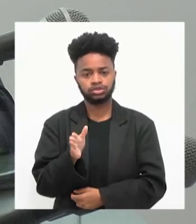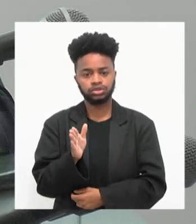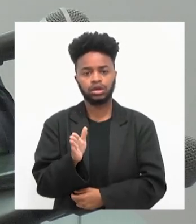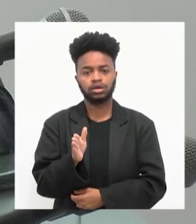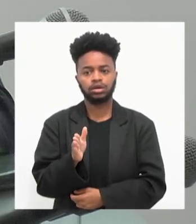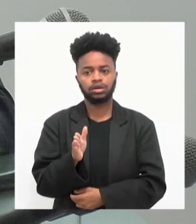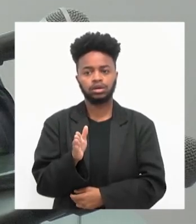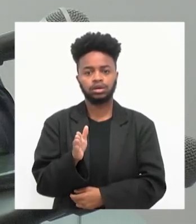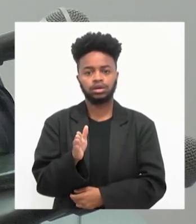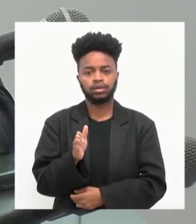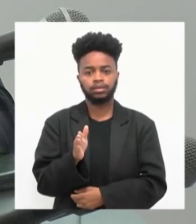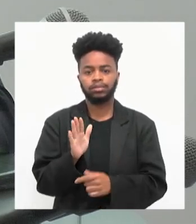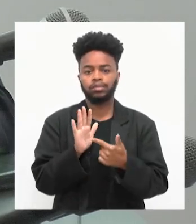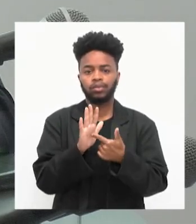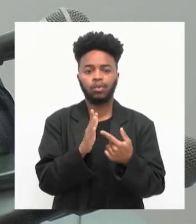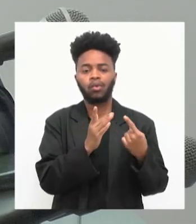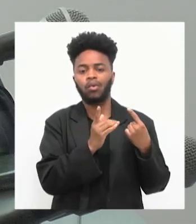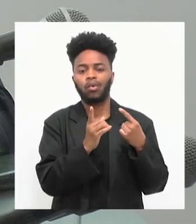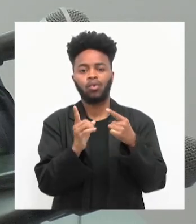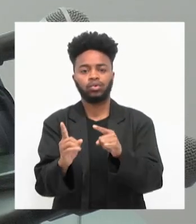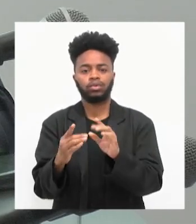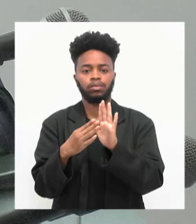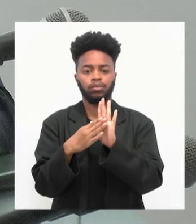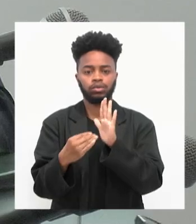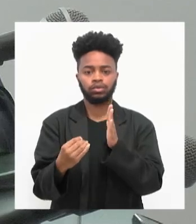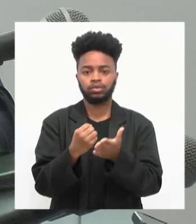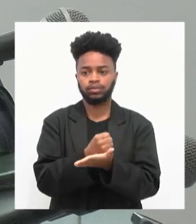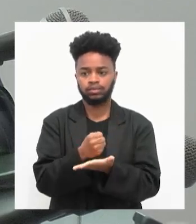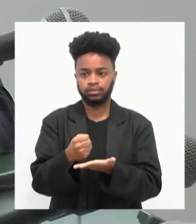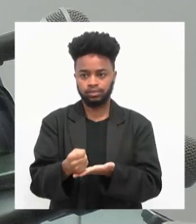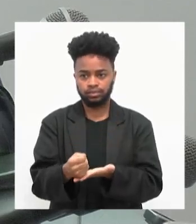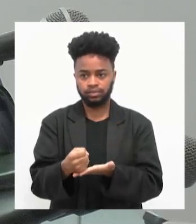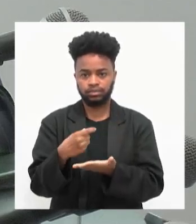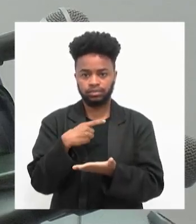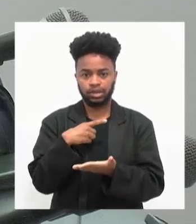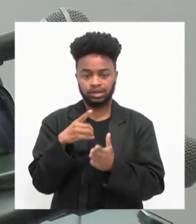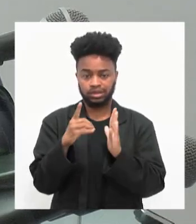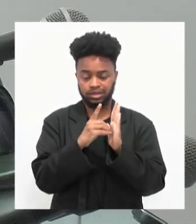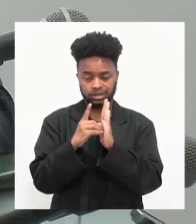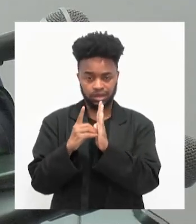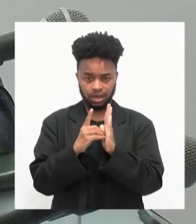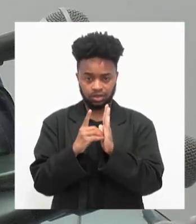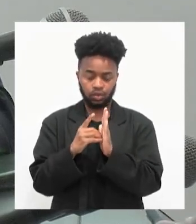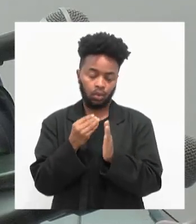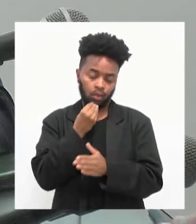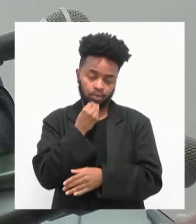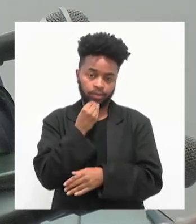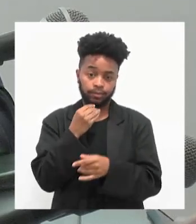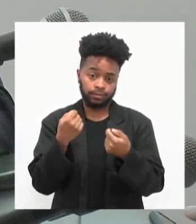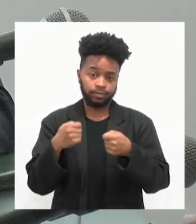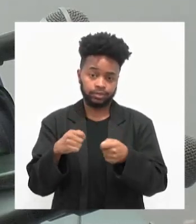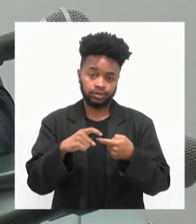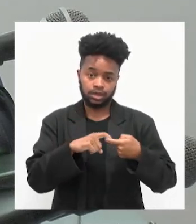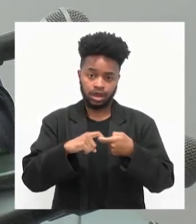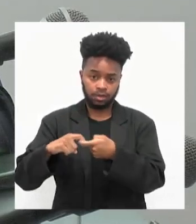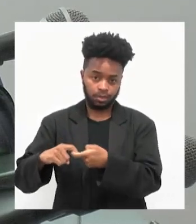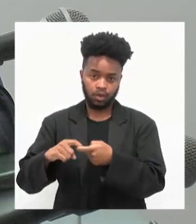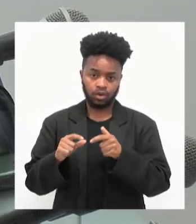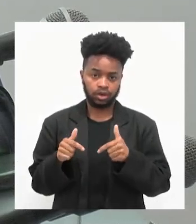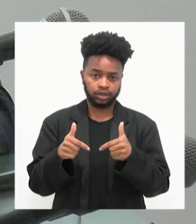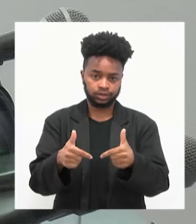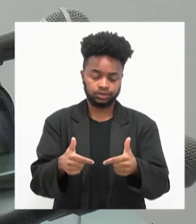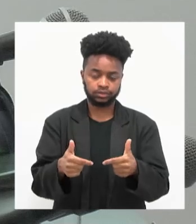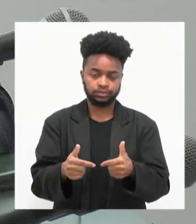esse modelo de contrato que estabelece através do Detro. O Detro, obviamente, precisa ter reboques nas suas operações,